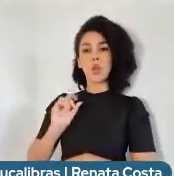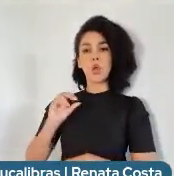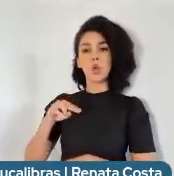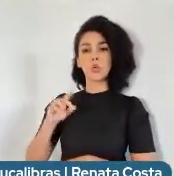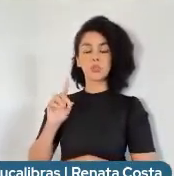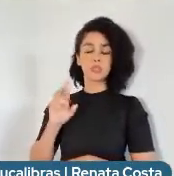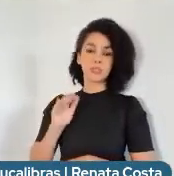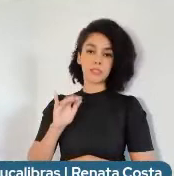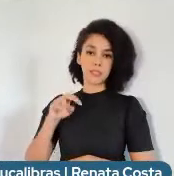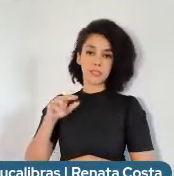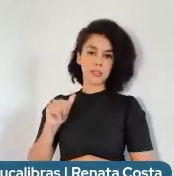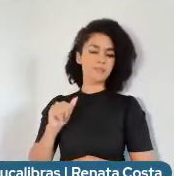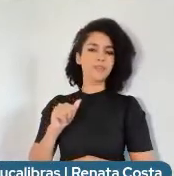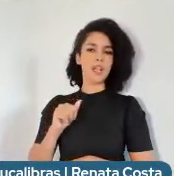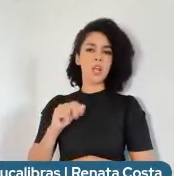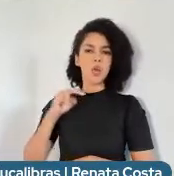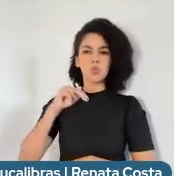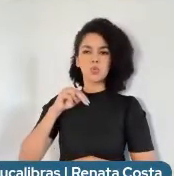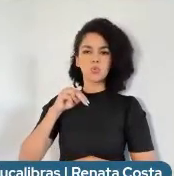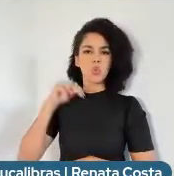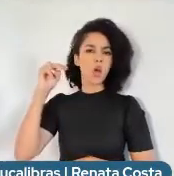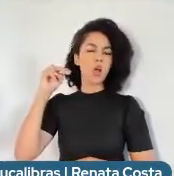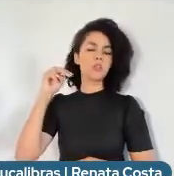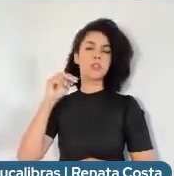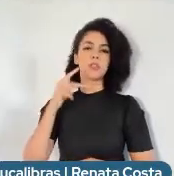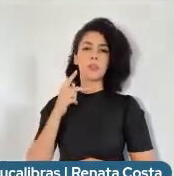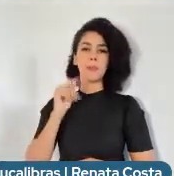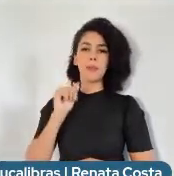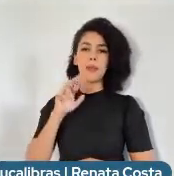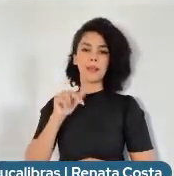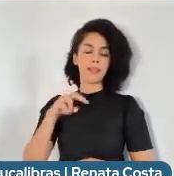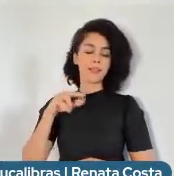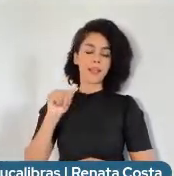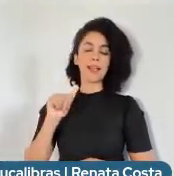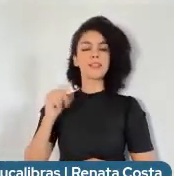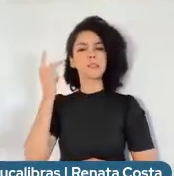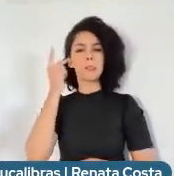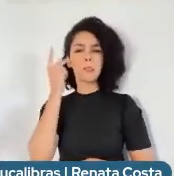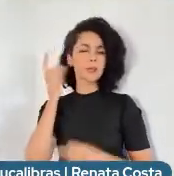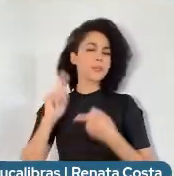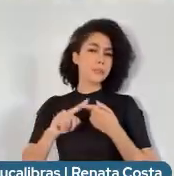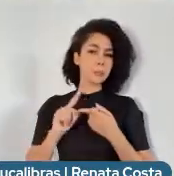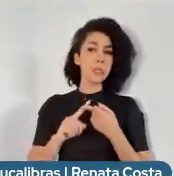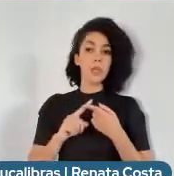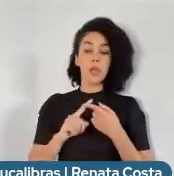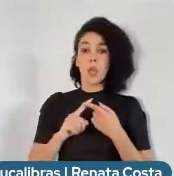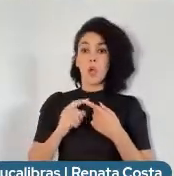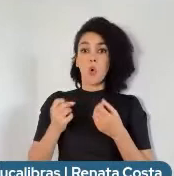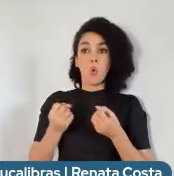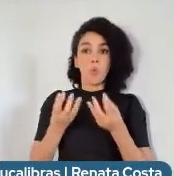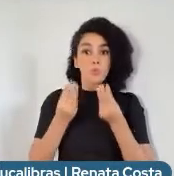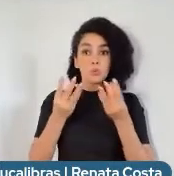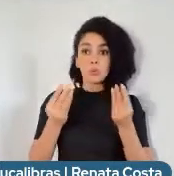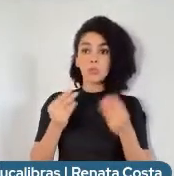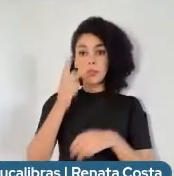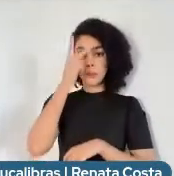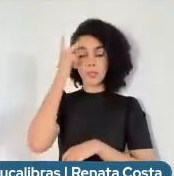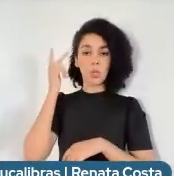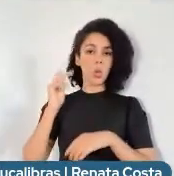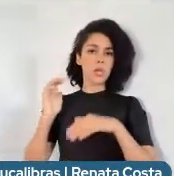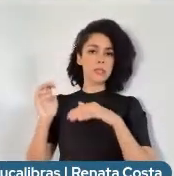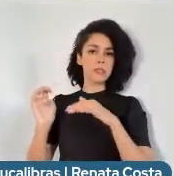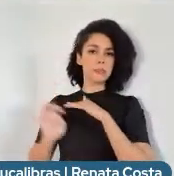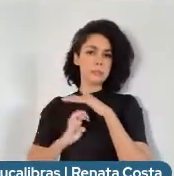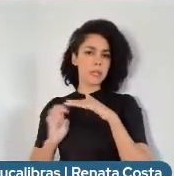do Paraná, enfim, em São Paulo, gente, a quantidade, né, de empresários, né, de pequenos,